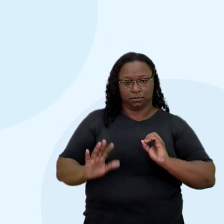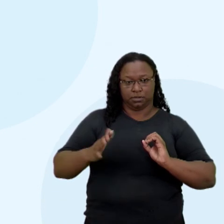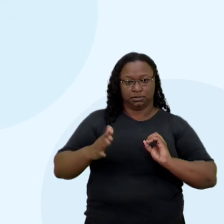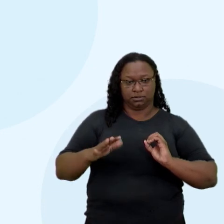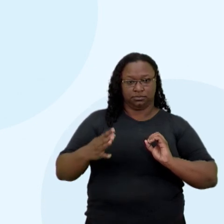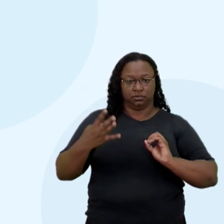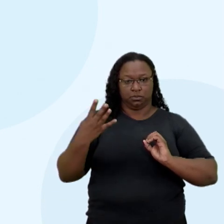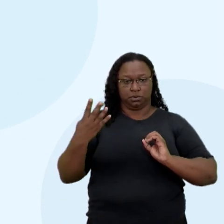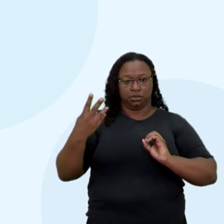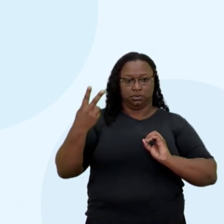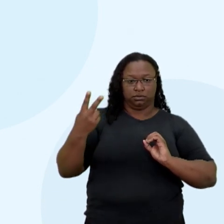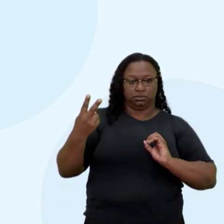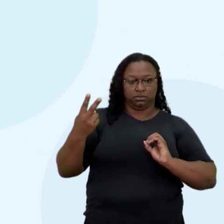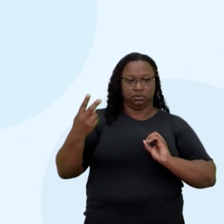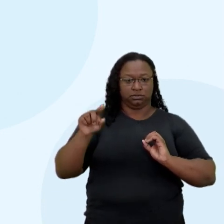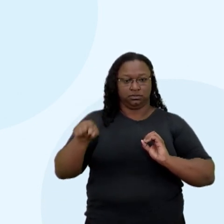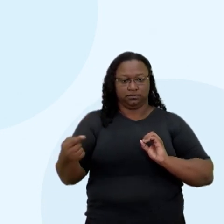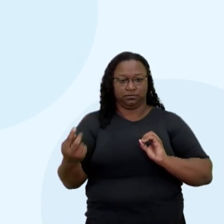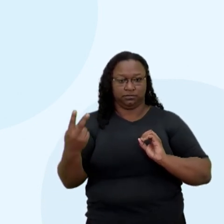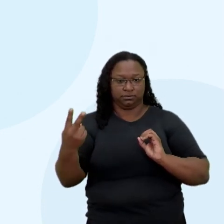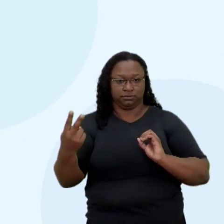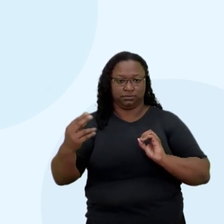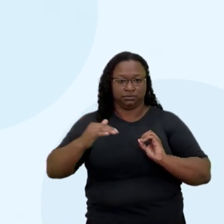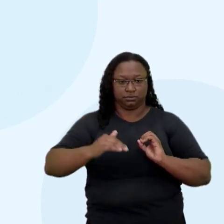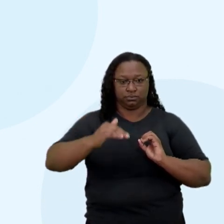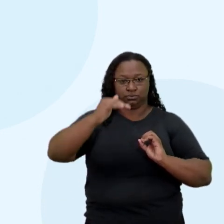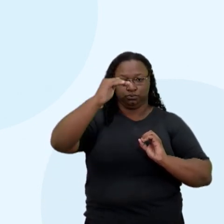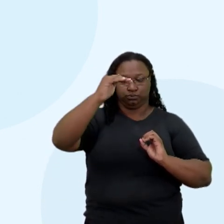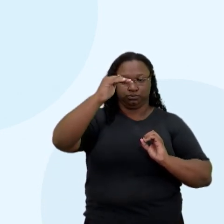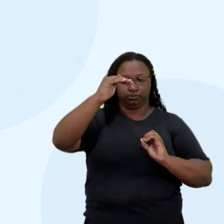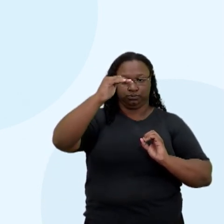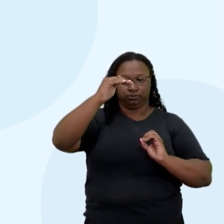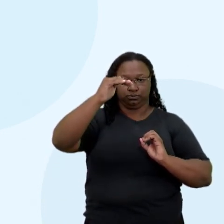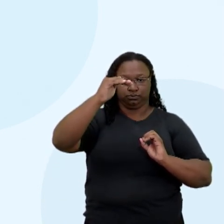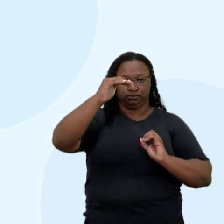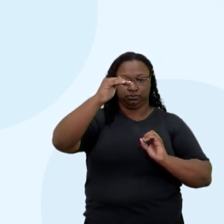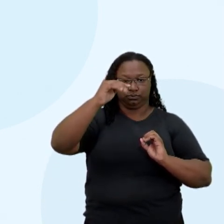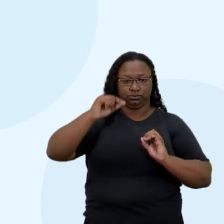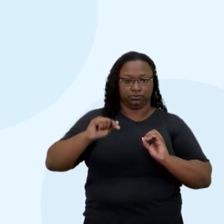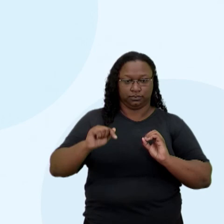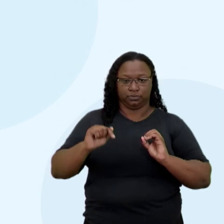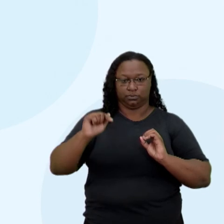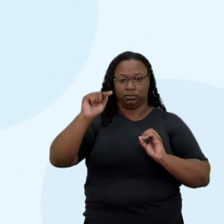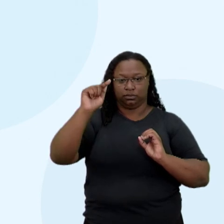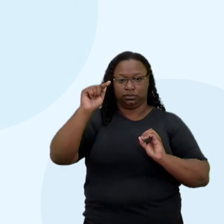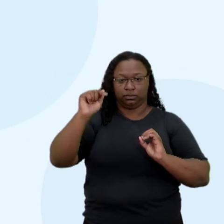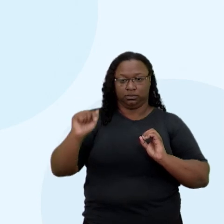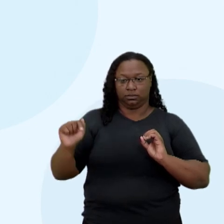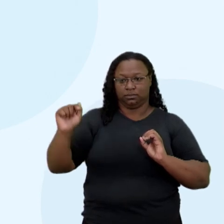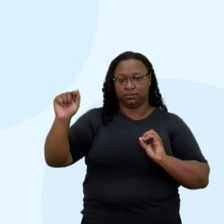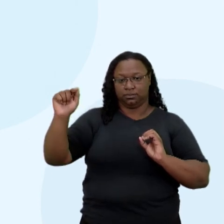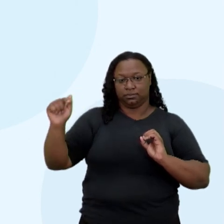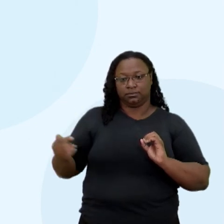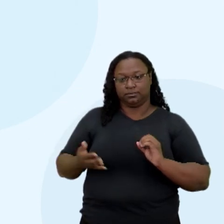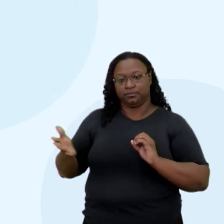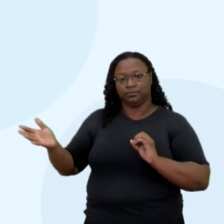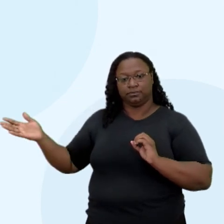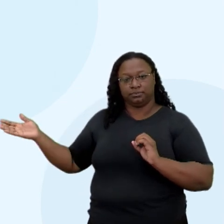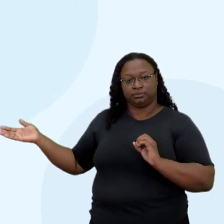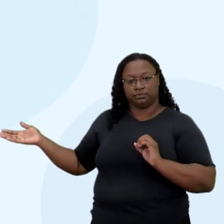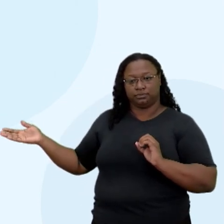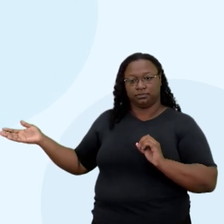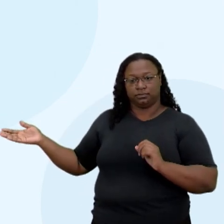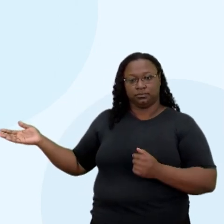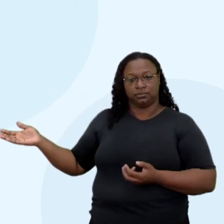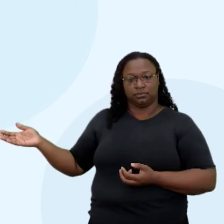42,2 estudantes, tá, ok? No ano 1, e aí o que você vai fazendo? Vai fazendo as projeções. E aí o que acontece? Você pegar